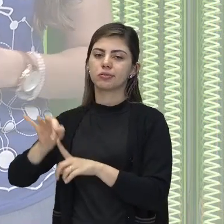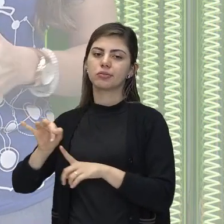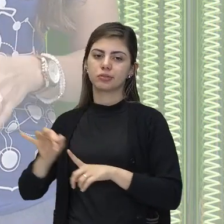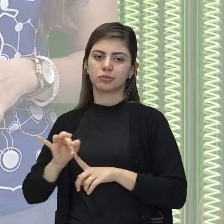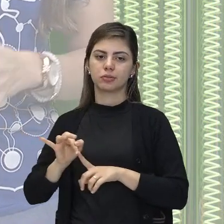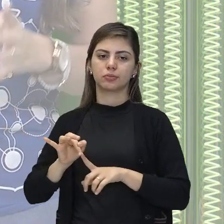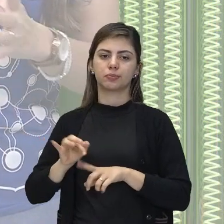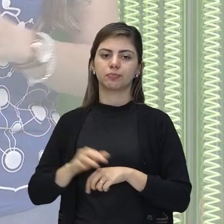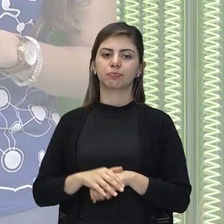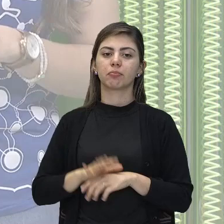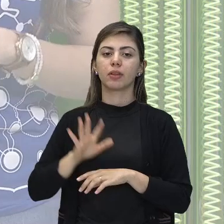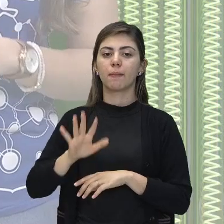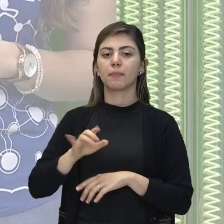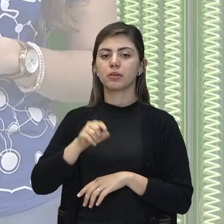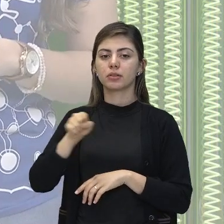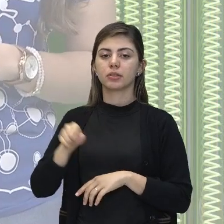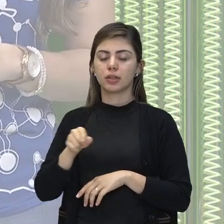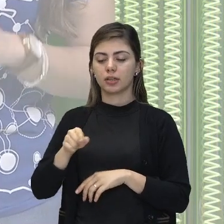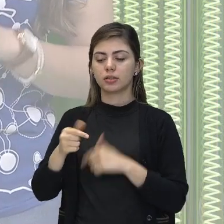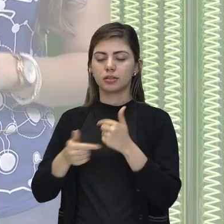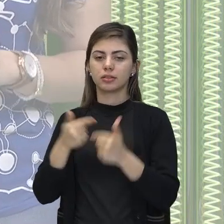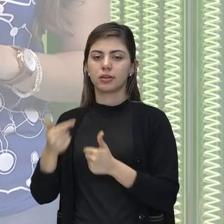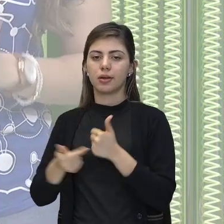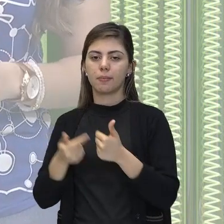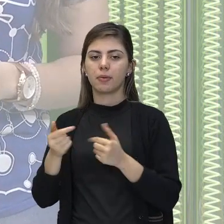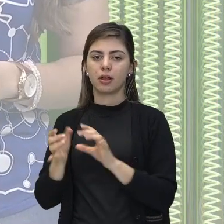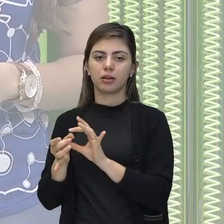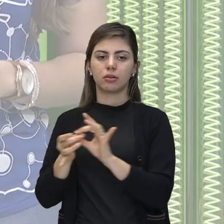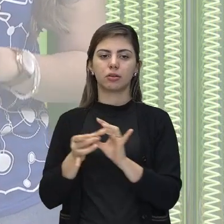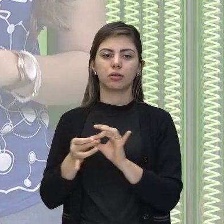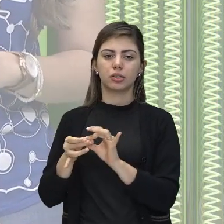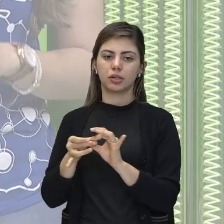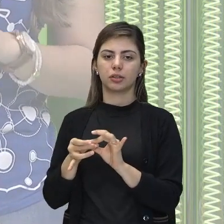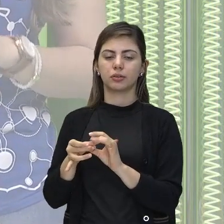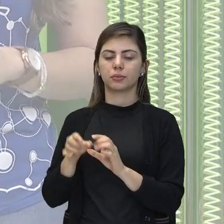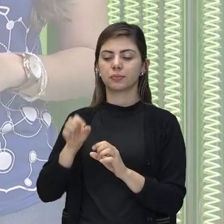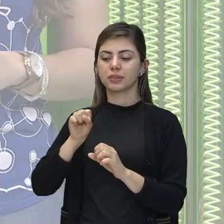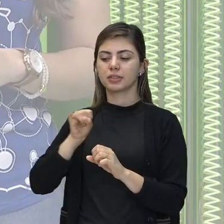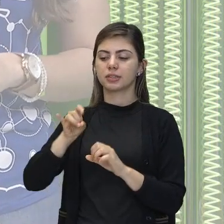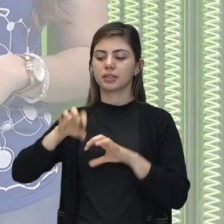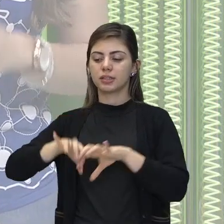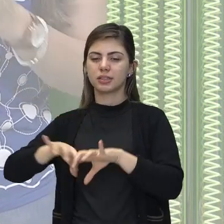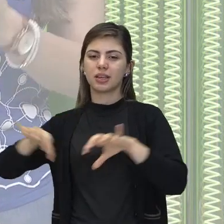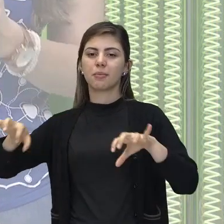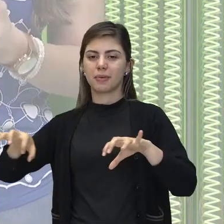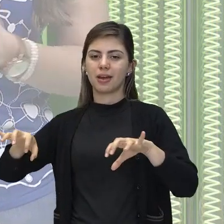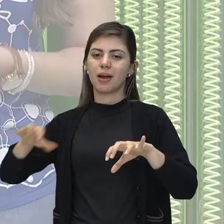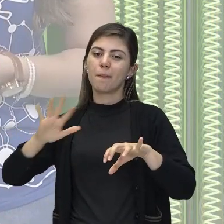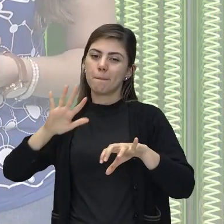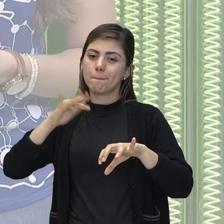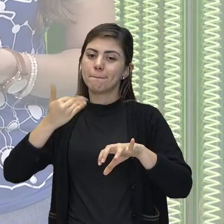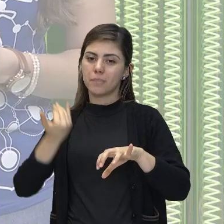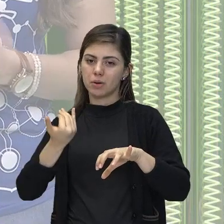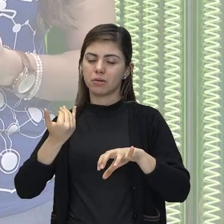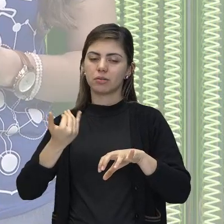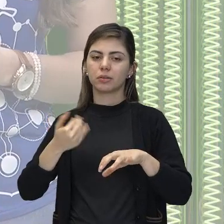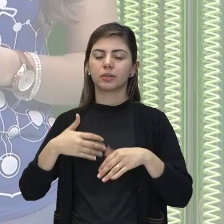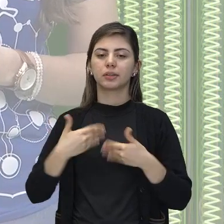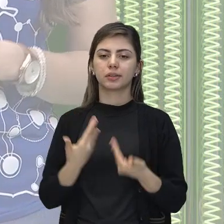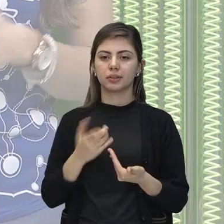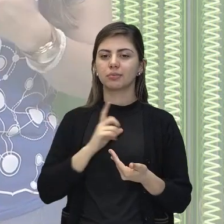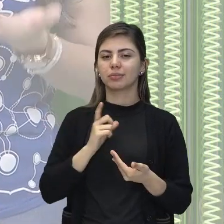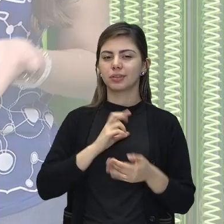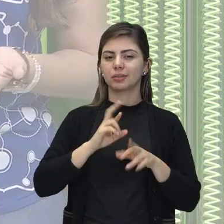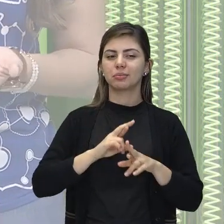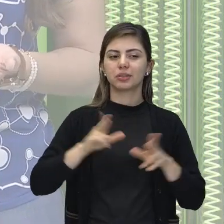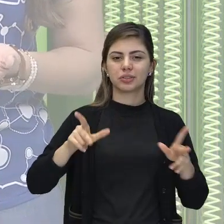funções, mas trabalham juntos, não sobrevivendo separadamente. E aí é a principal diferença da